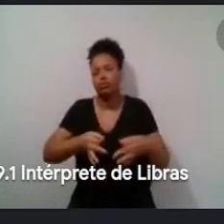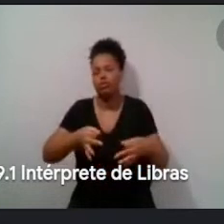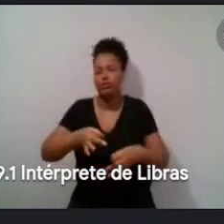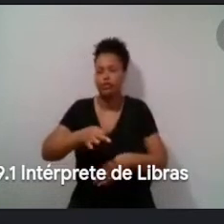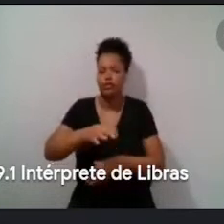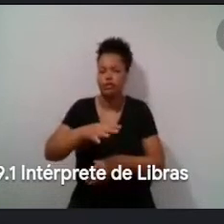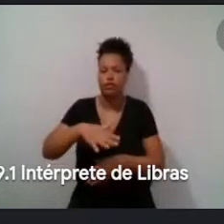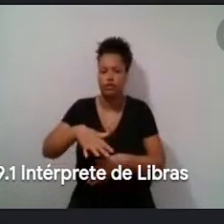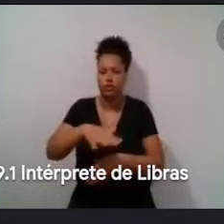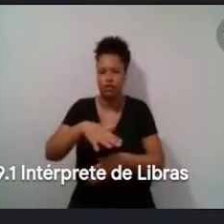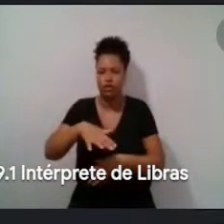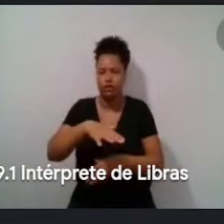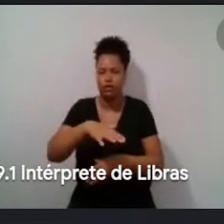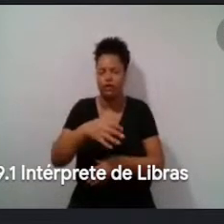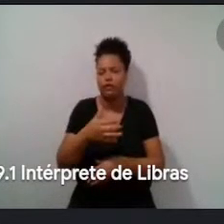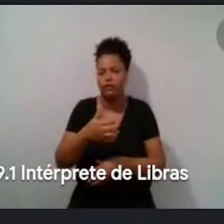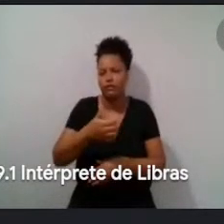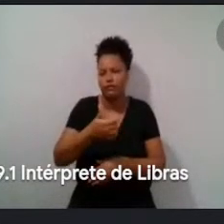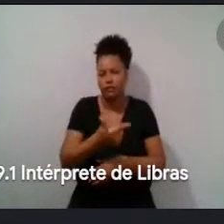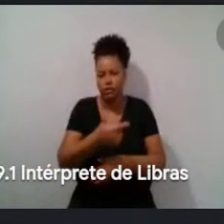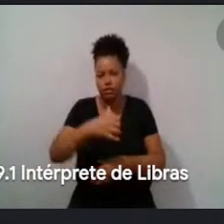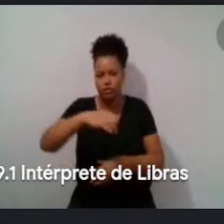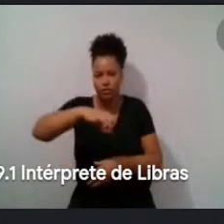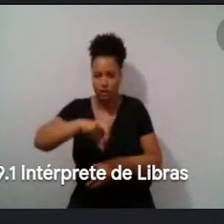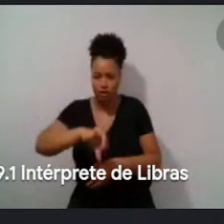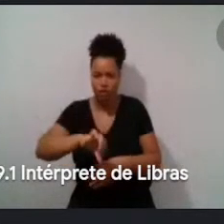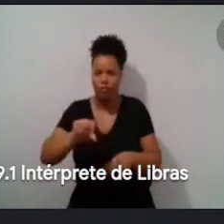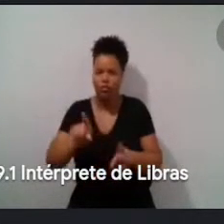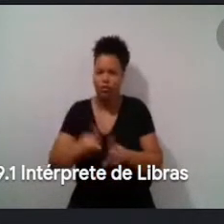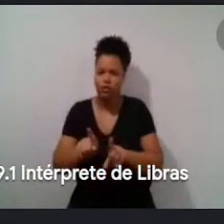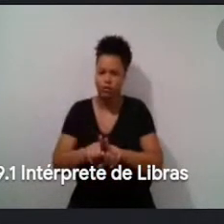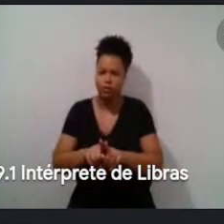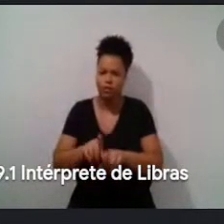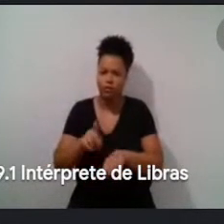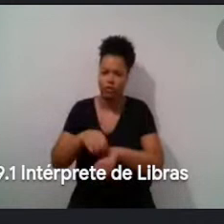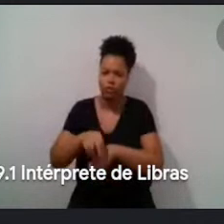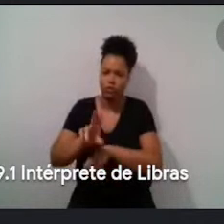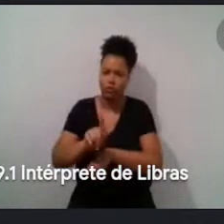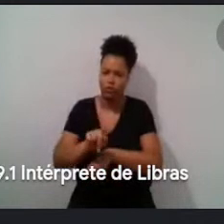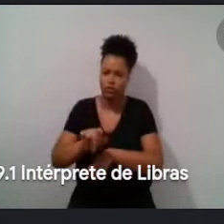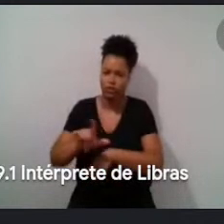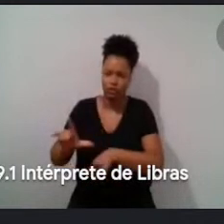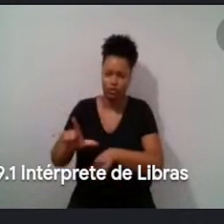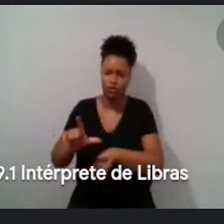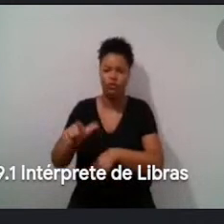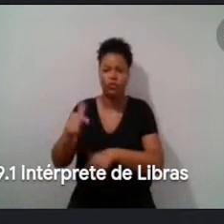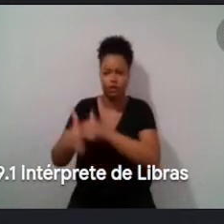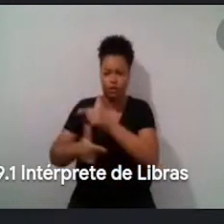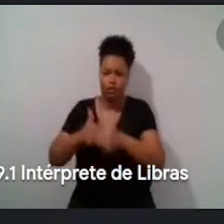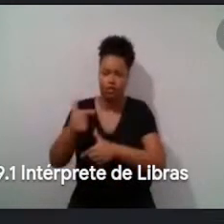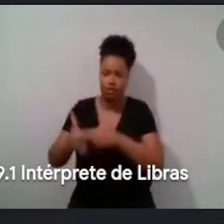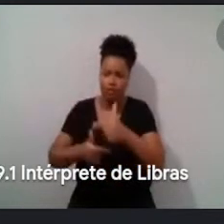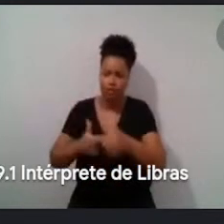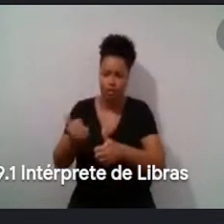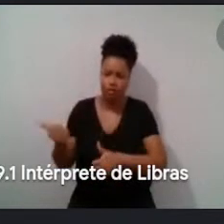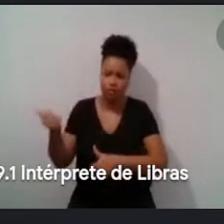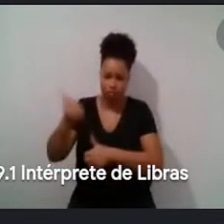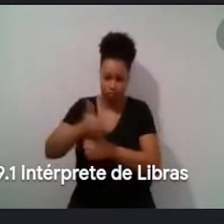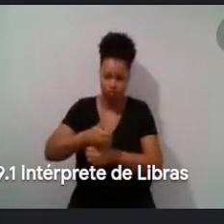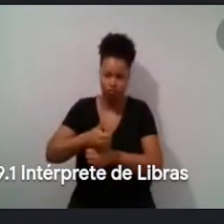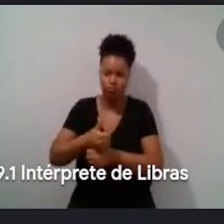e do juiz de direito Dr. Gil Araújo Corrêa para atuar como